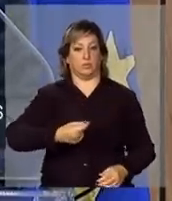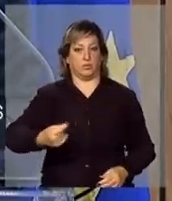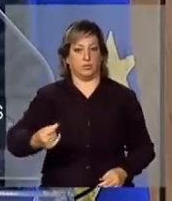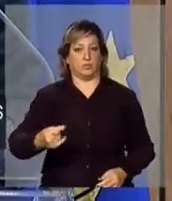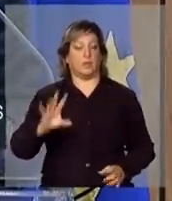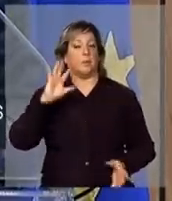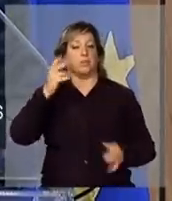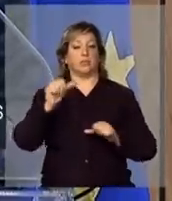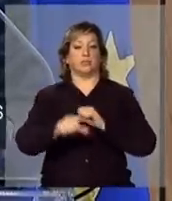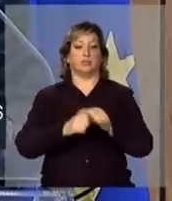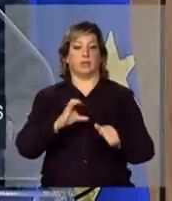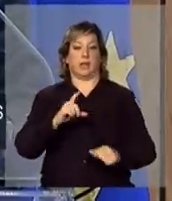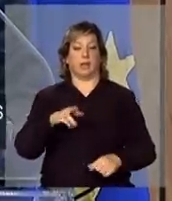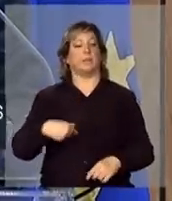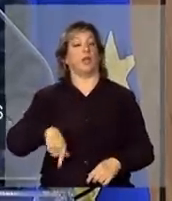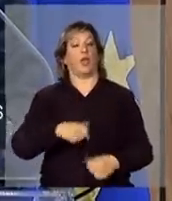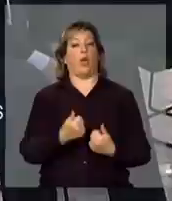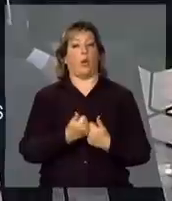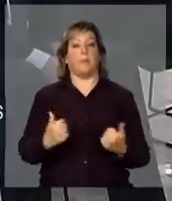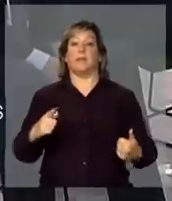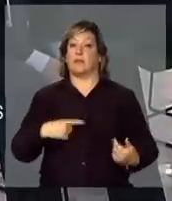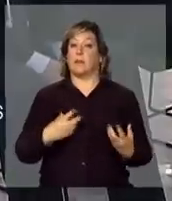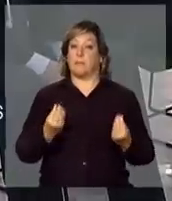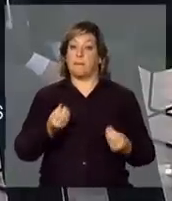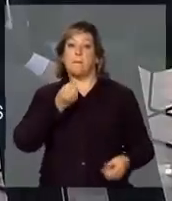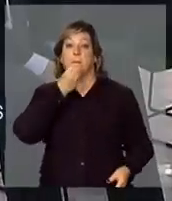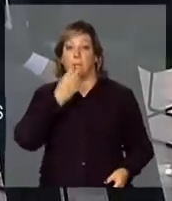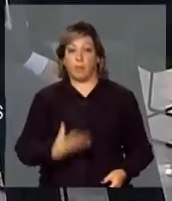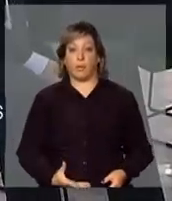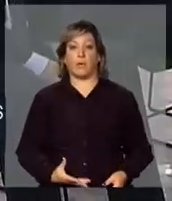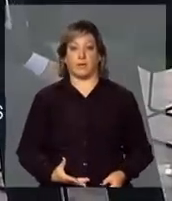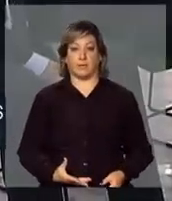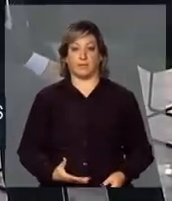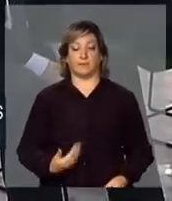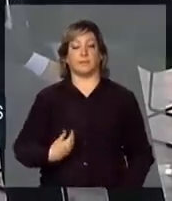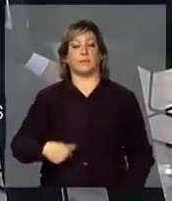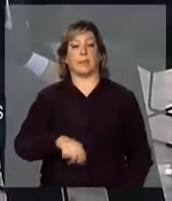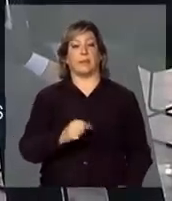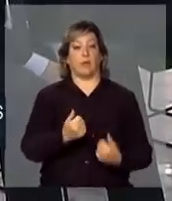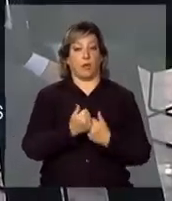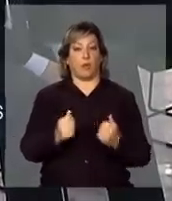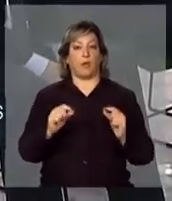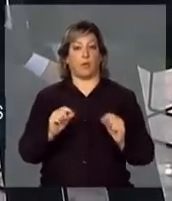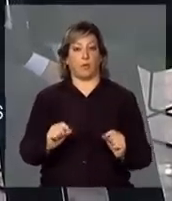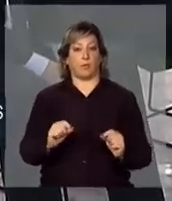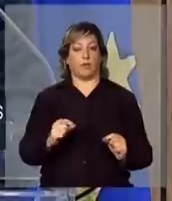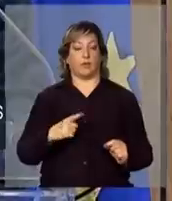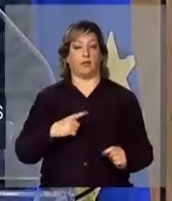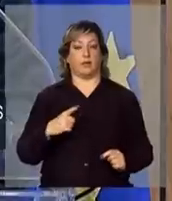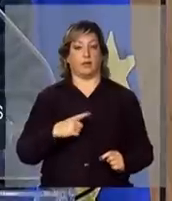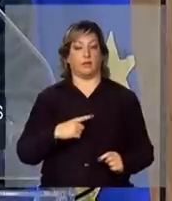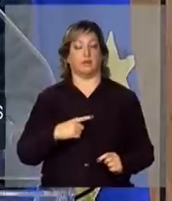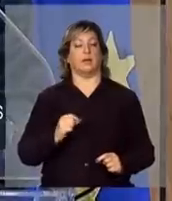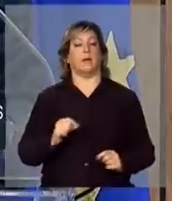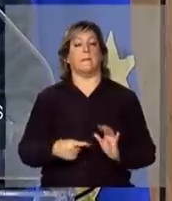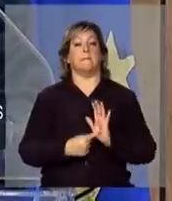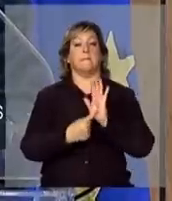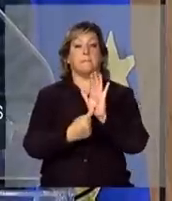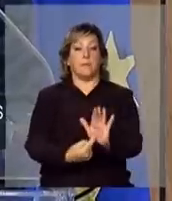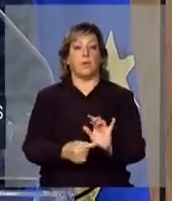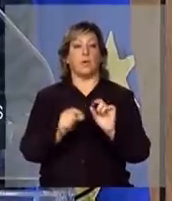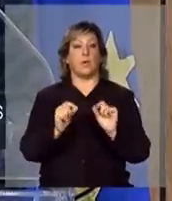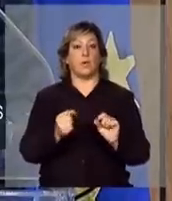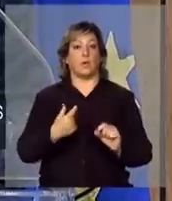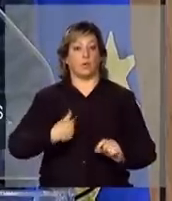alterações climáticas, a nossa cooperação tem sido muito boa. A nossa cooperação em Durban e Doha mostrou que unidos